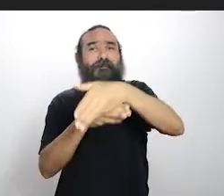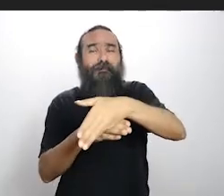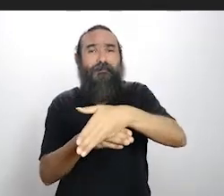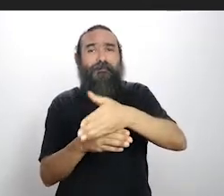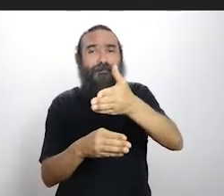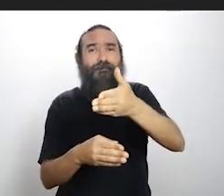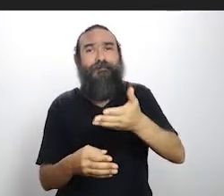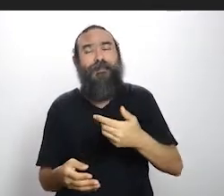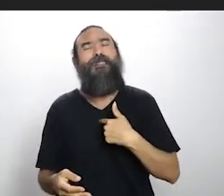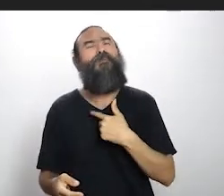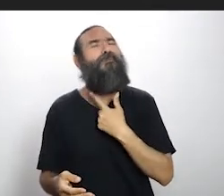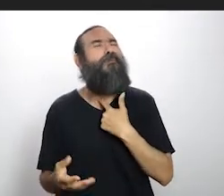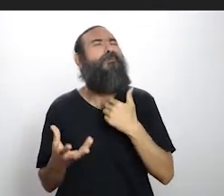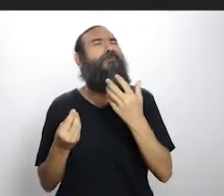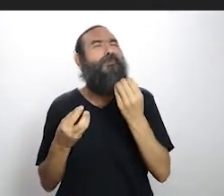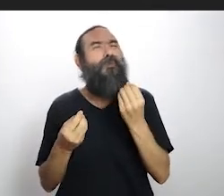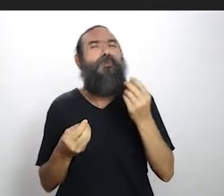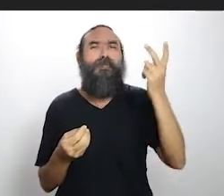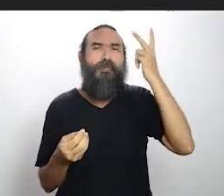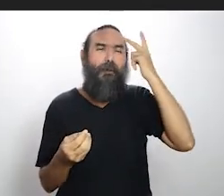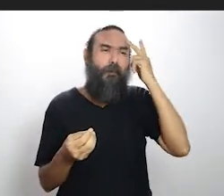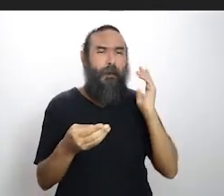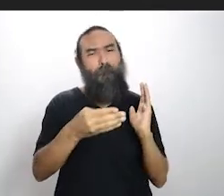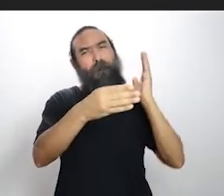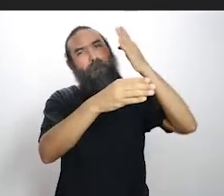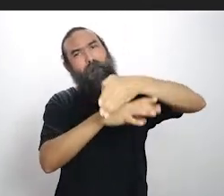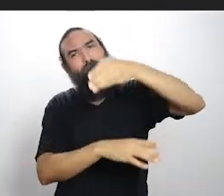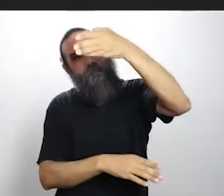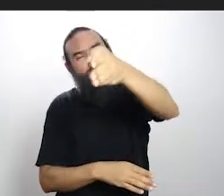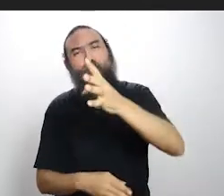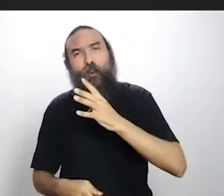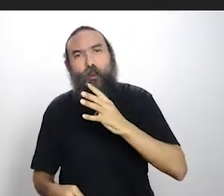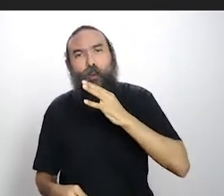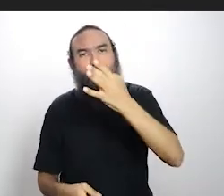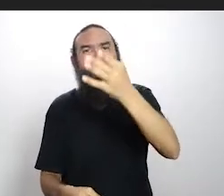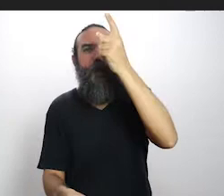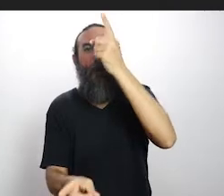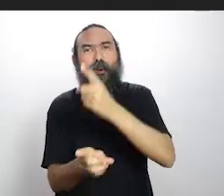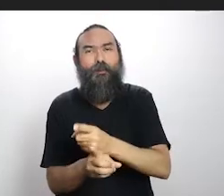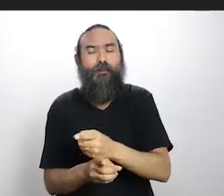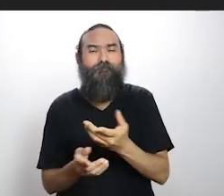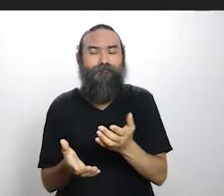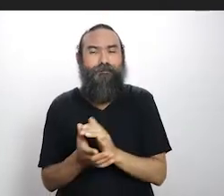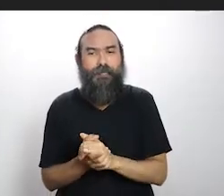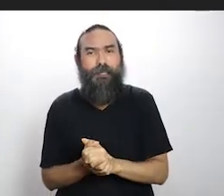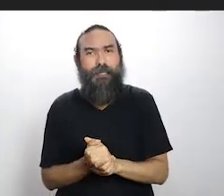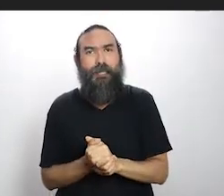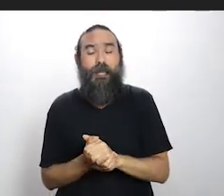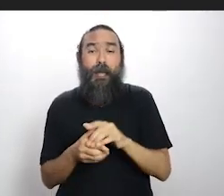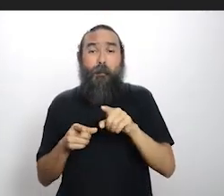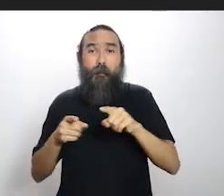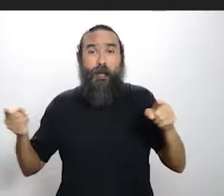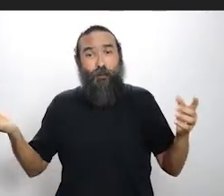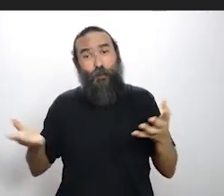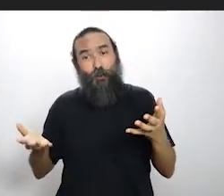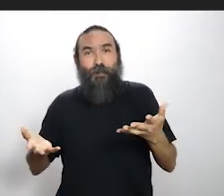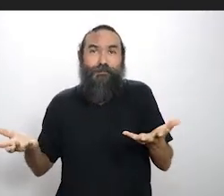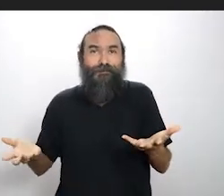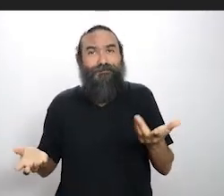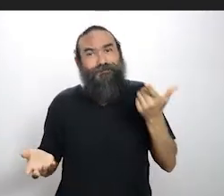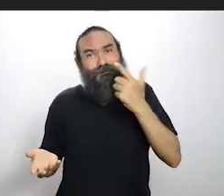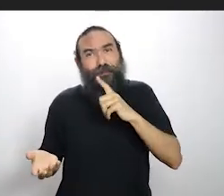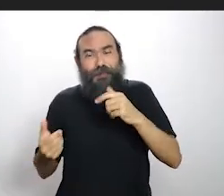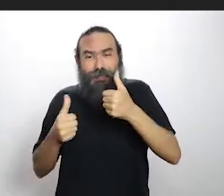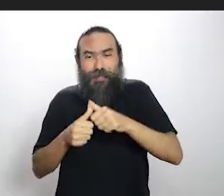vocês, mas tive aqui a grande oportunidade de estar com vocês hoje, mesmo à distância, expressar o nosso respeito